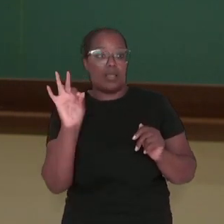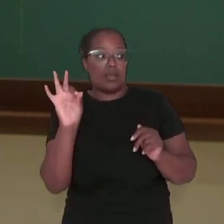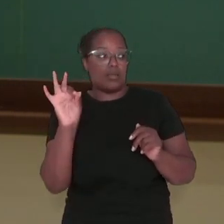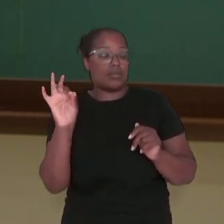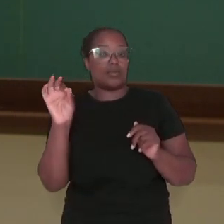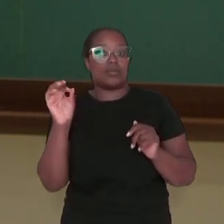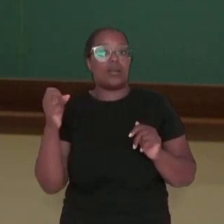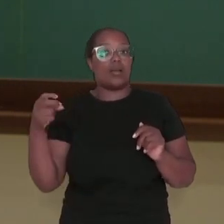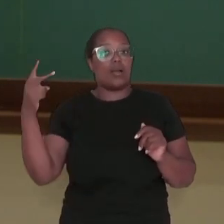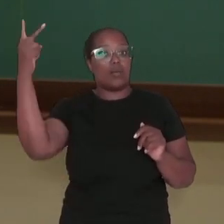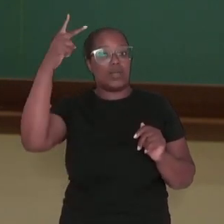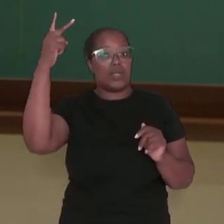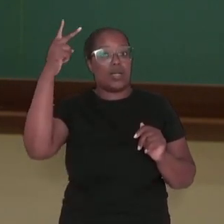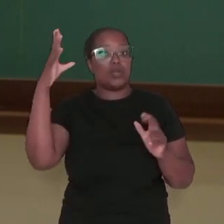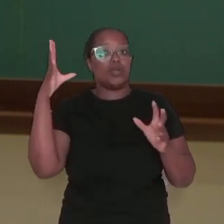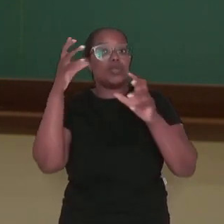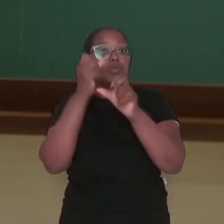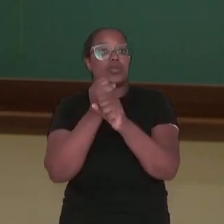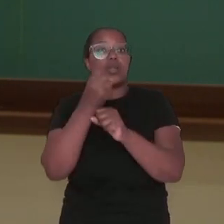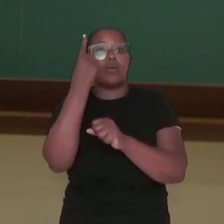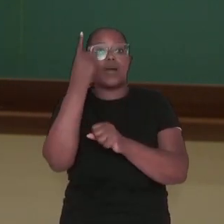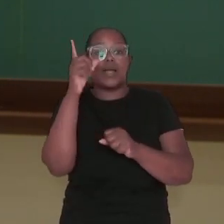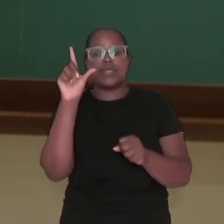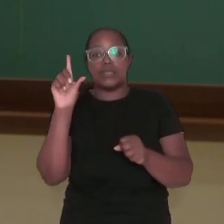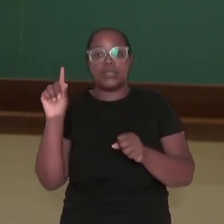quadrado, pessoal, é 100. Então ficou